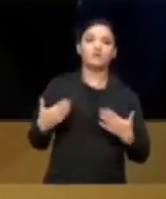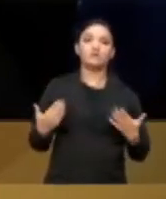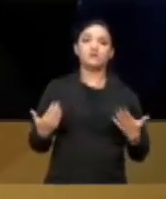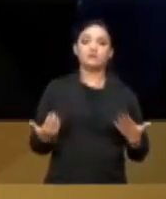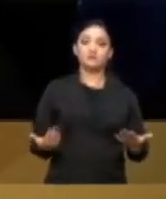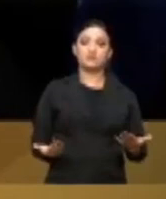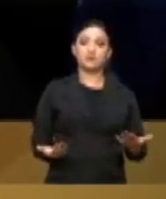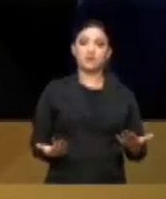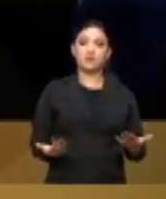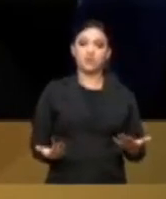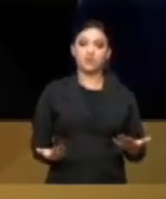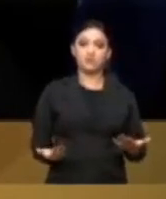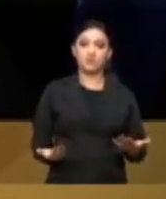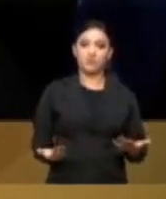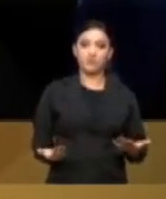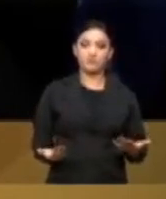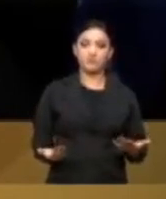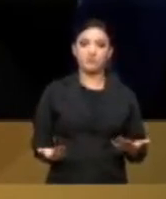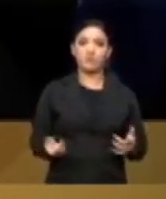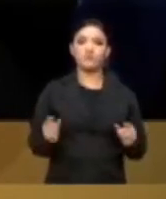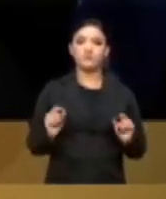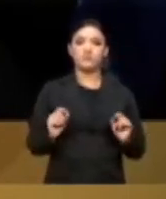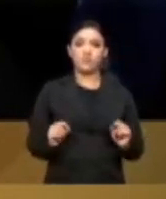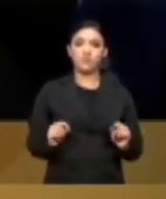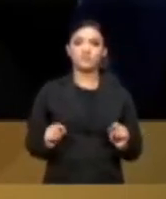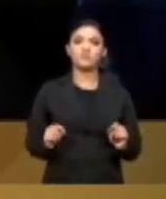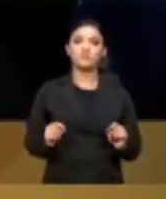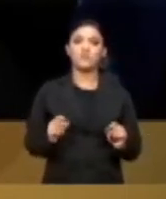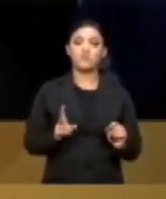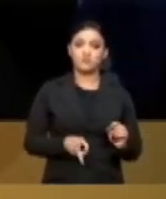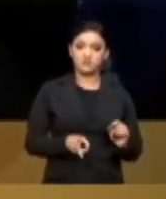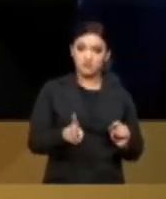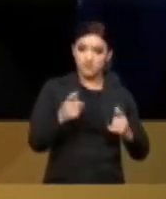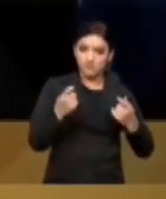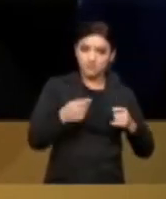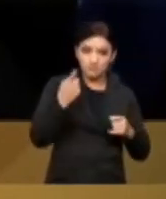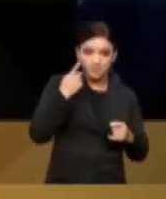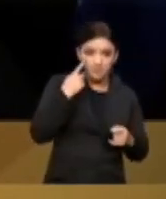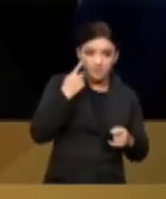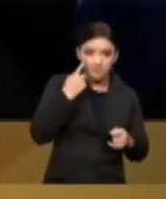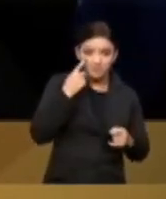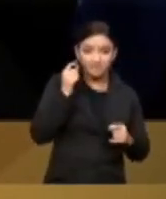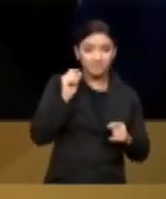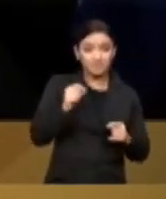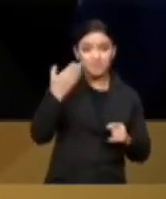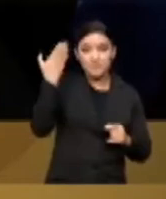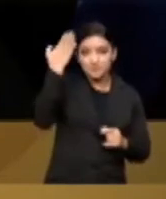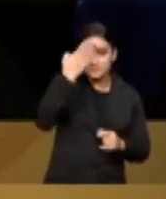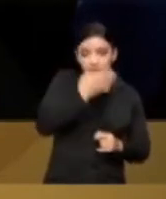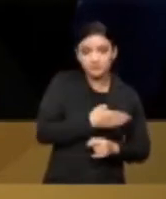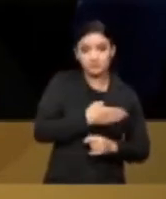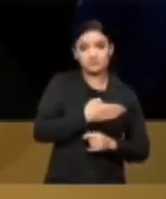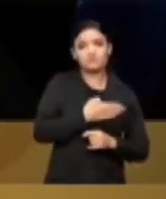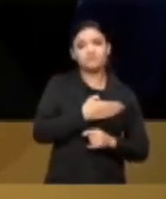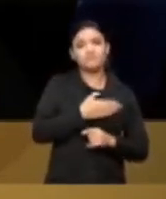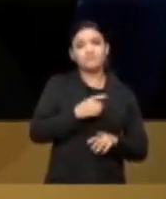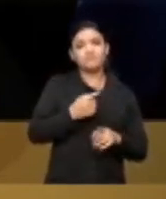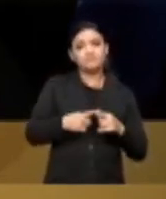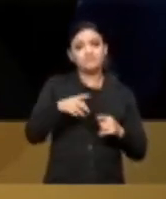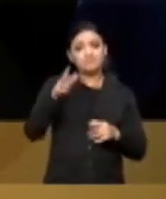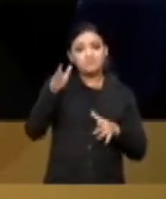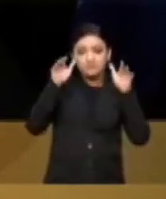órgão federal não se aplicam à realidade do Estado-membro, sempre tendo em consideração a necessidade da materialização do direito à saúde,